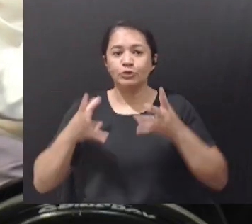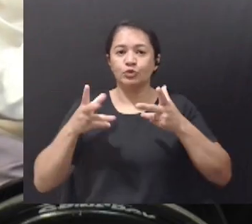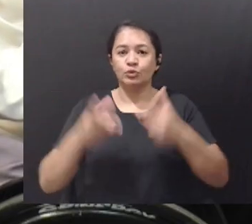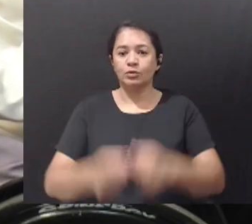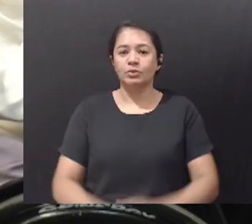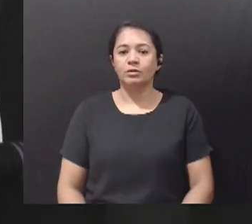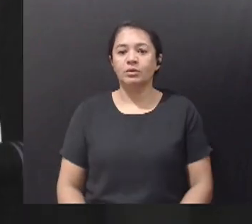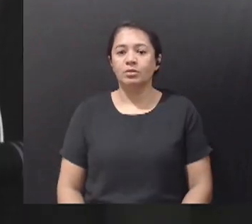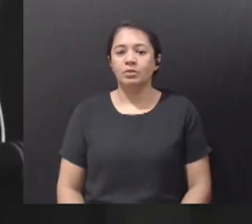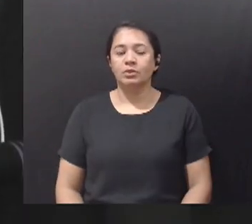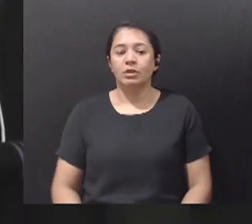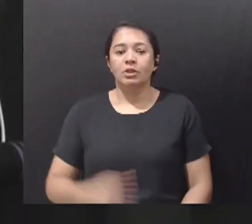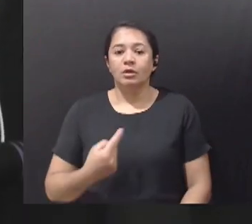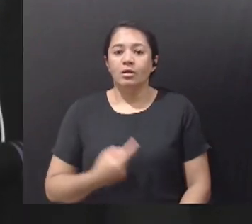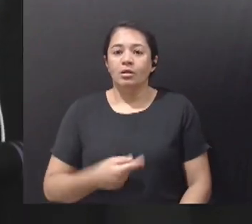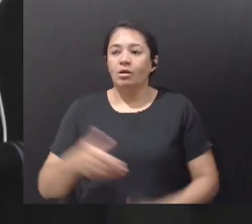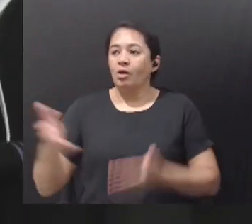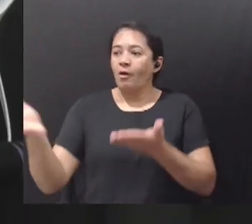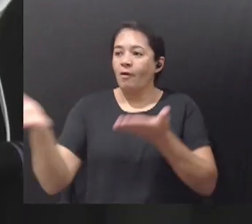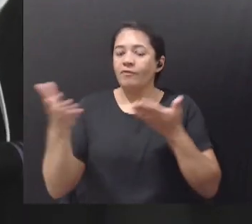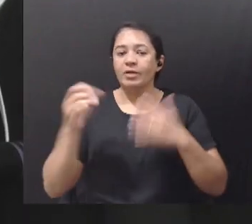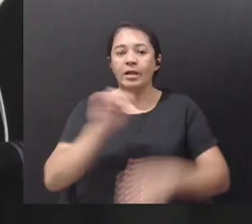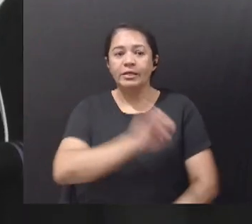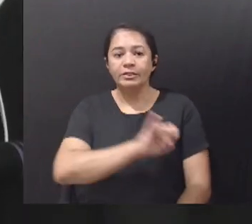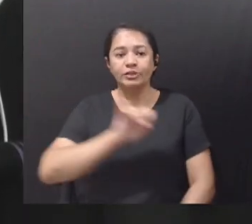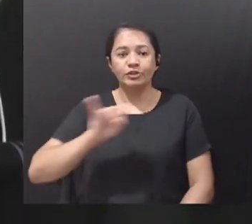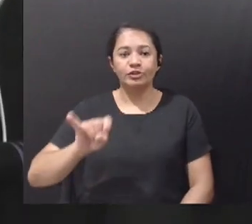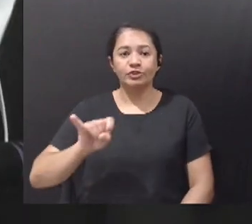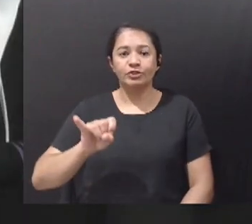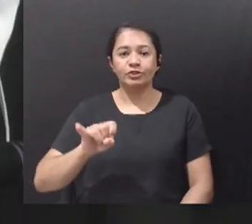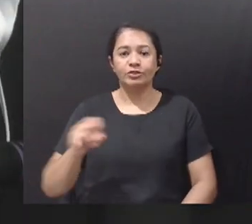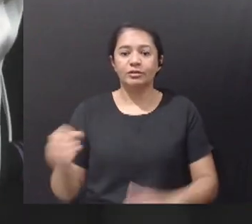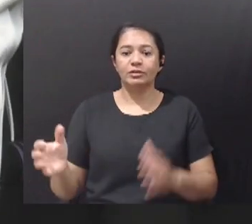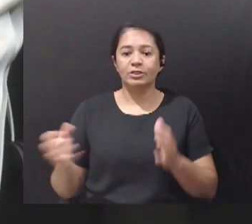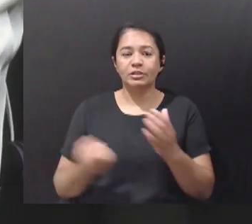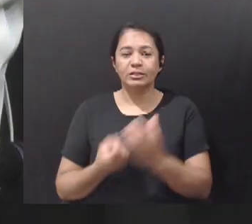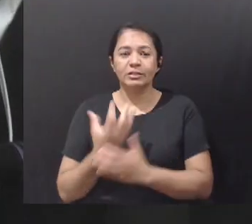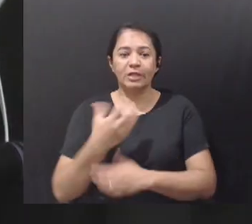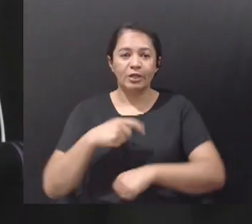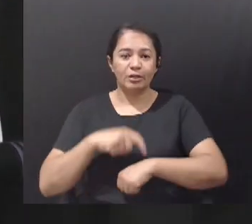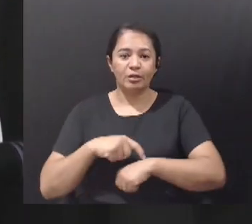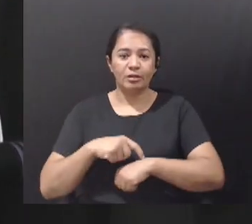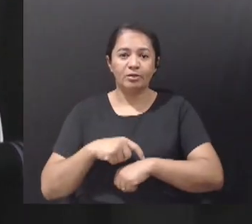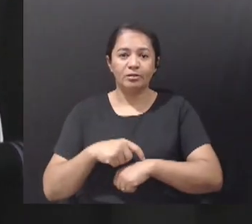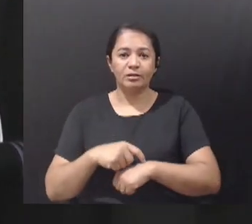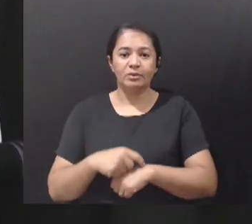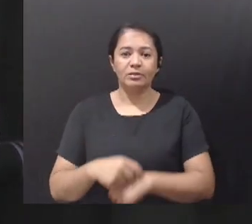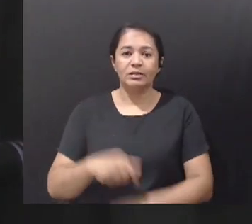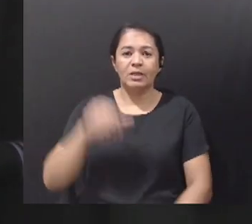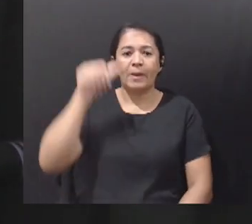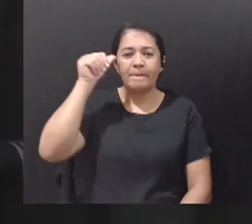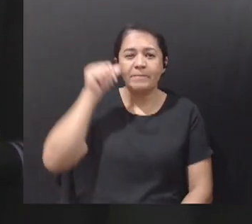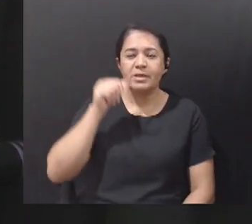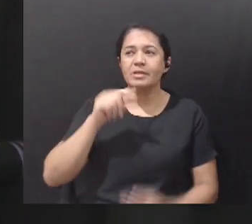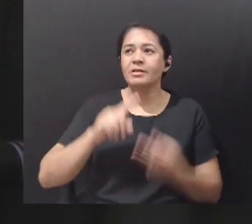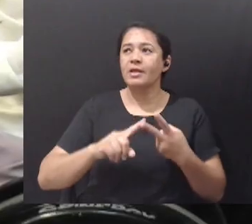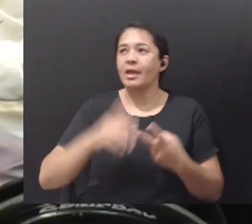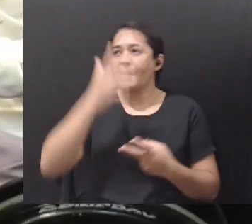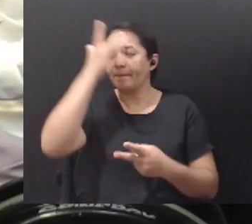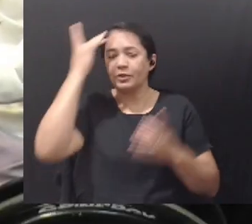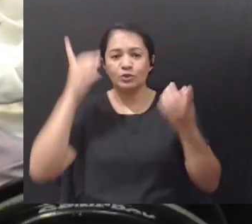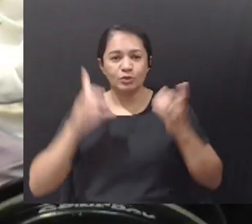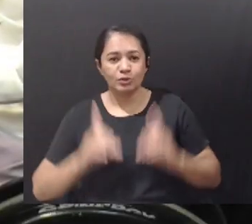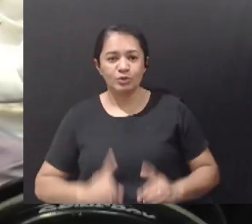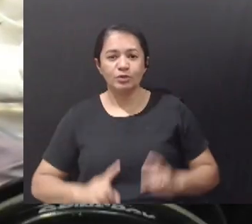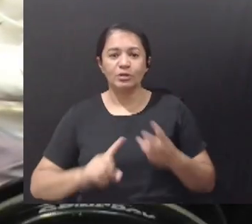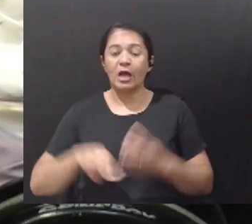chamava instituições que estavam sendo compostas naquele momento, ou para pensar mulher, ou para pensar pessoa com deficiência, ou para pensar idoso,